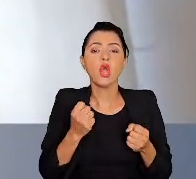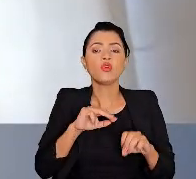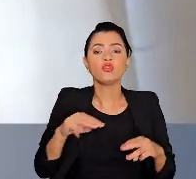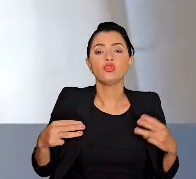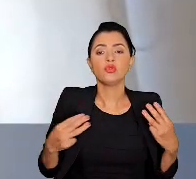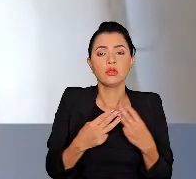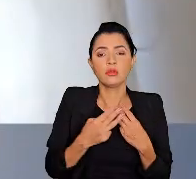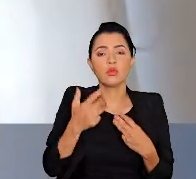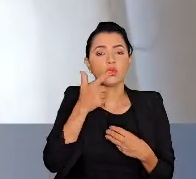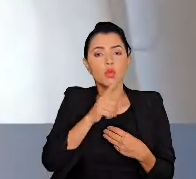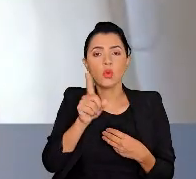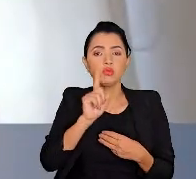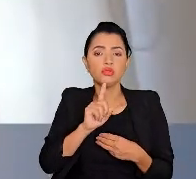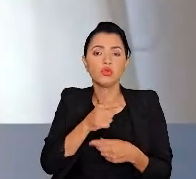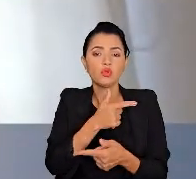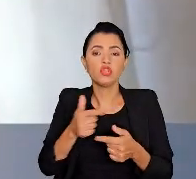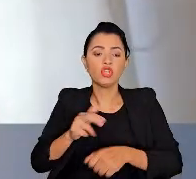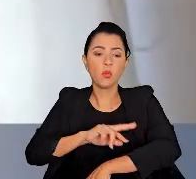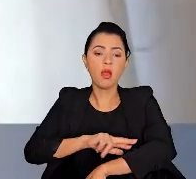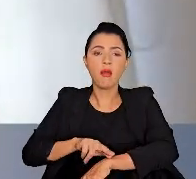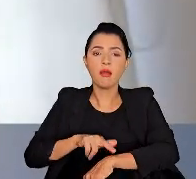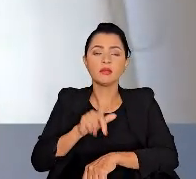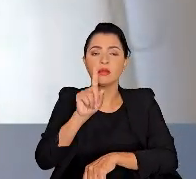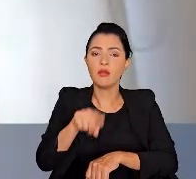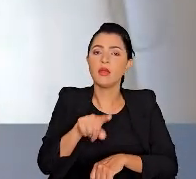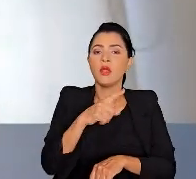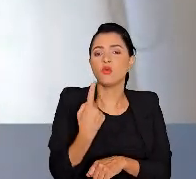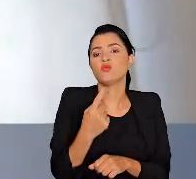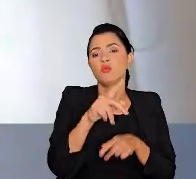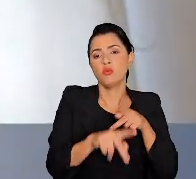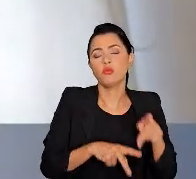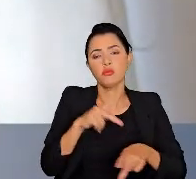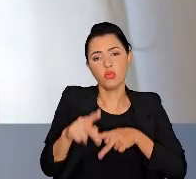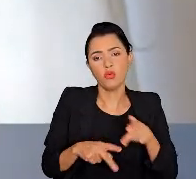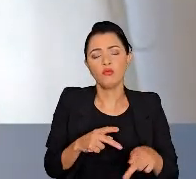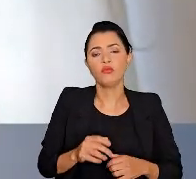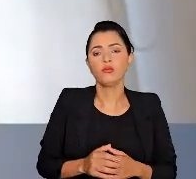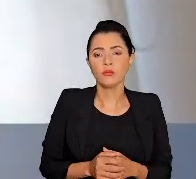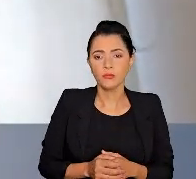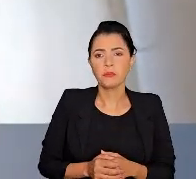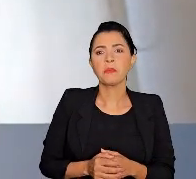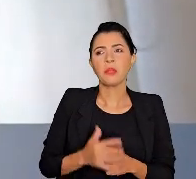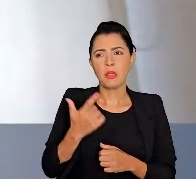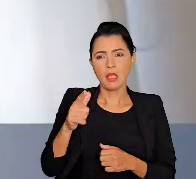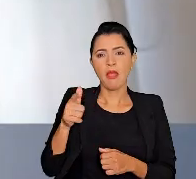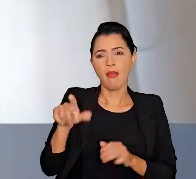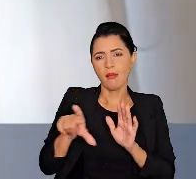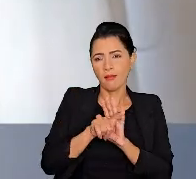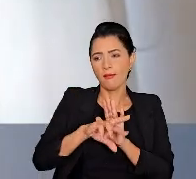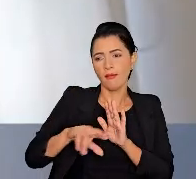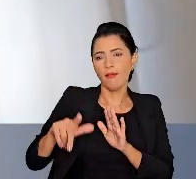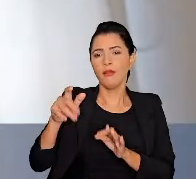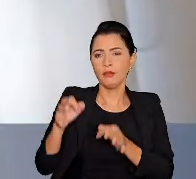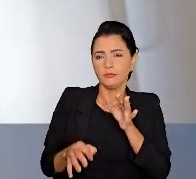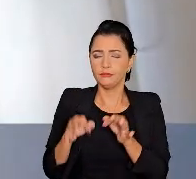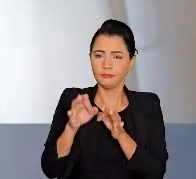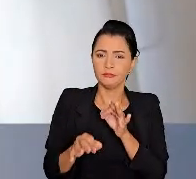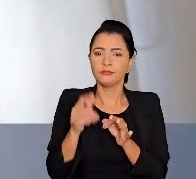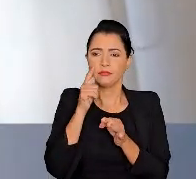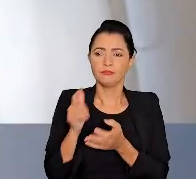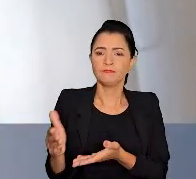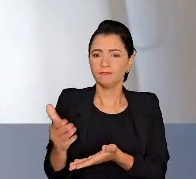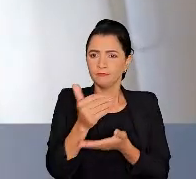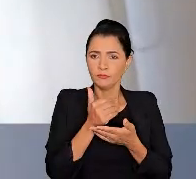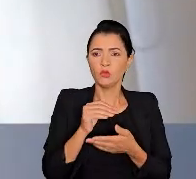constituíam uma raça, mas um povo. As questões jurídicas levantadas no